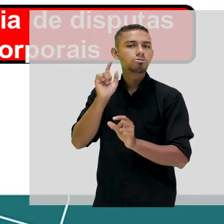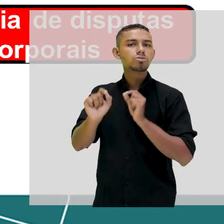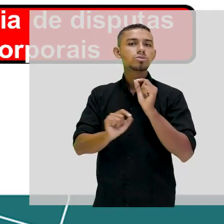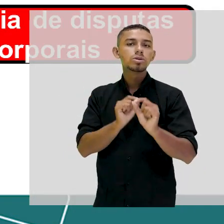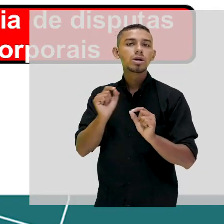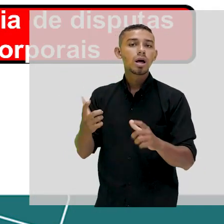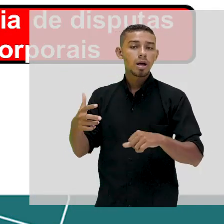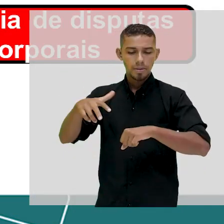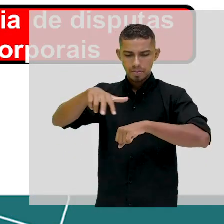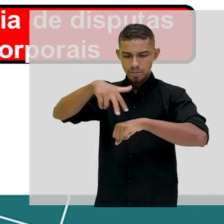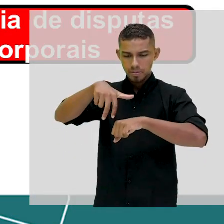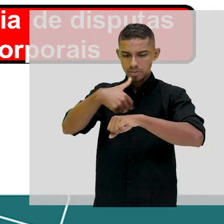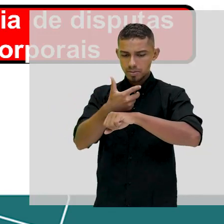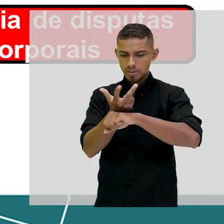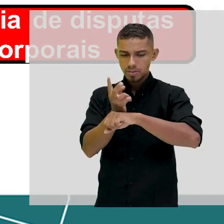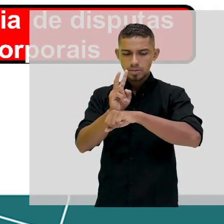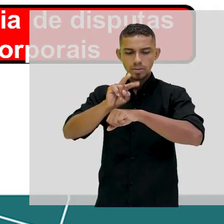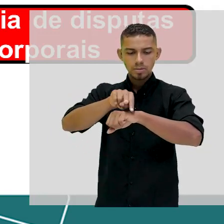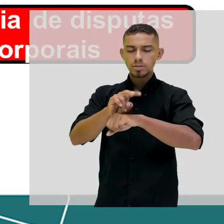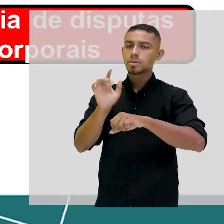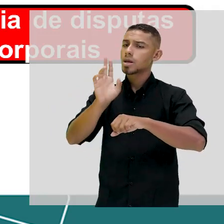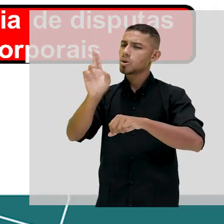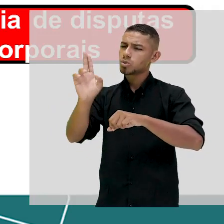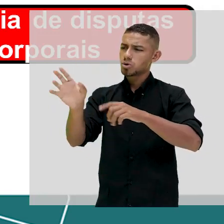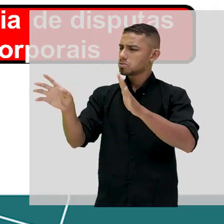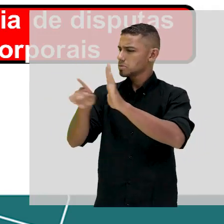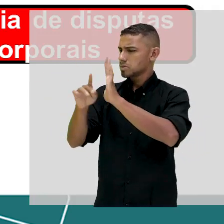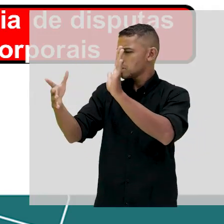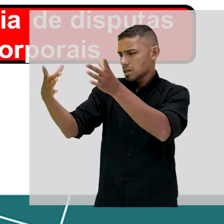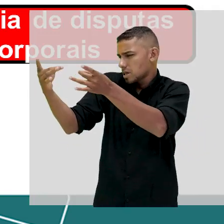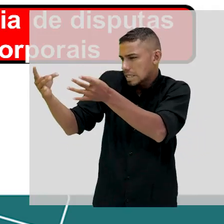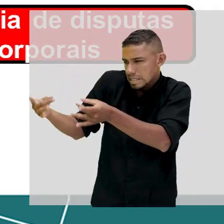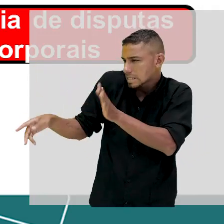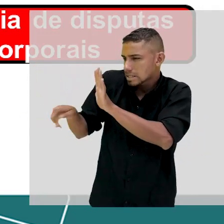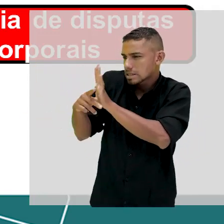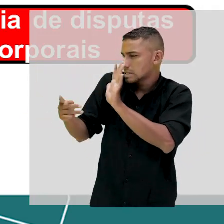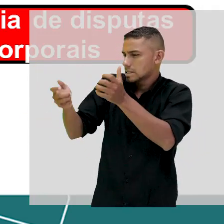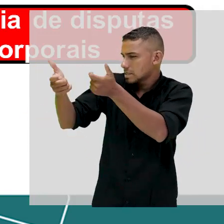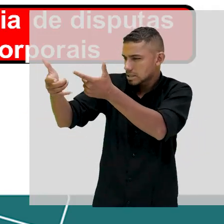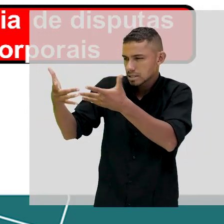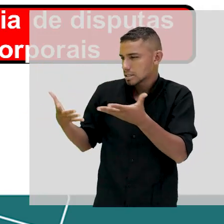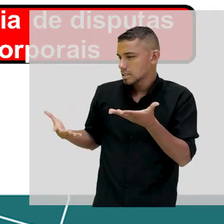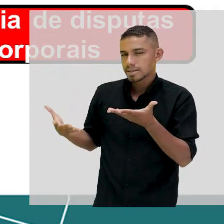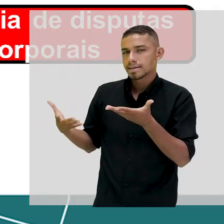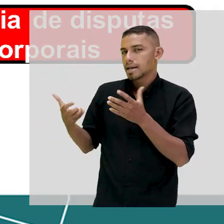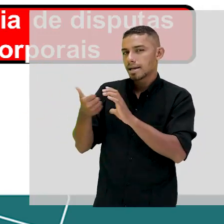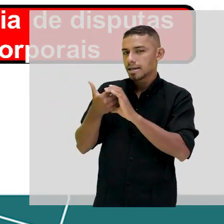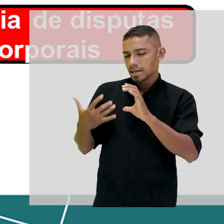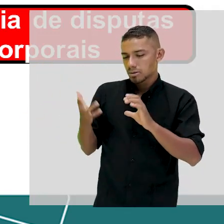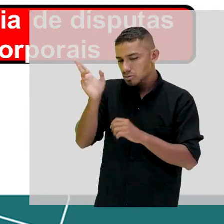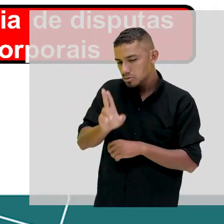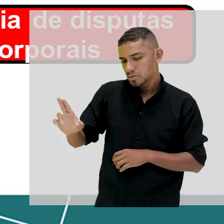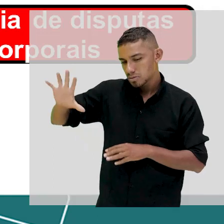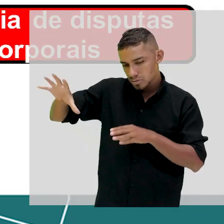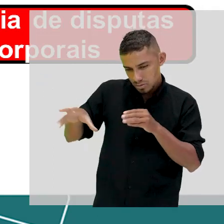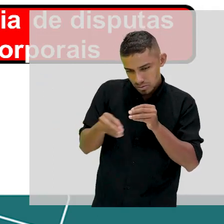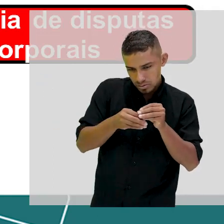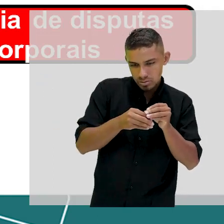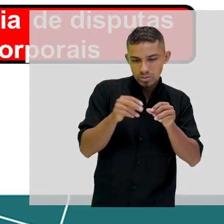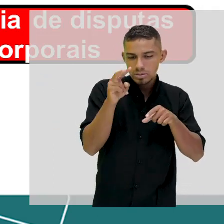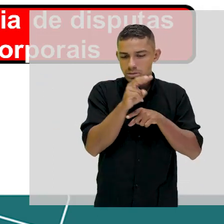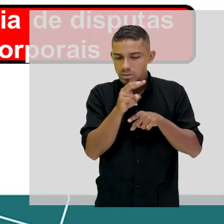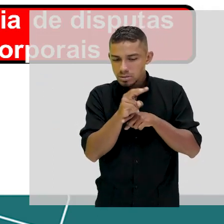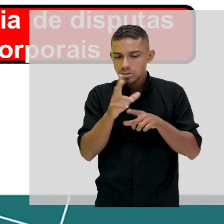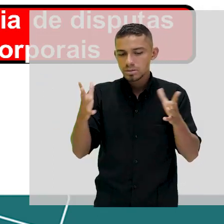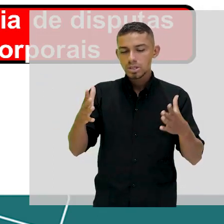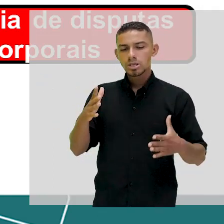ali apenas um nome, para dar nome ali a uma disputa que irá acontecer. Mas eles não duelam ali corpo